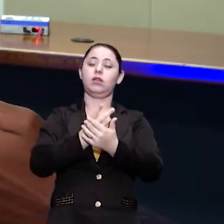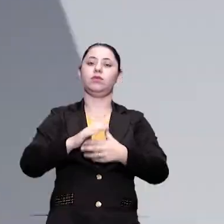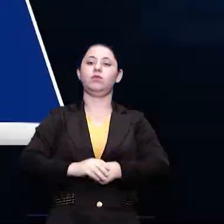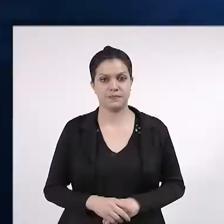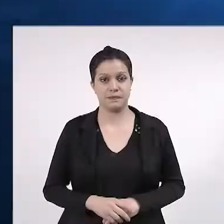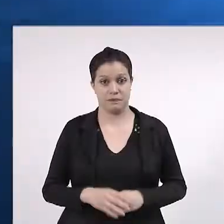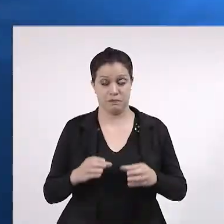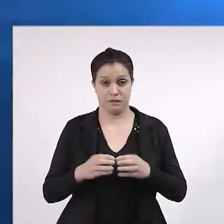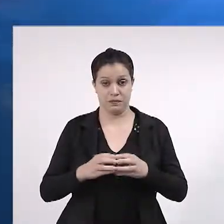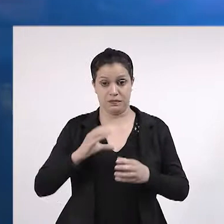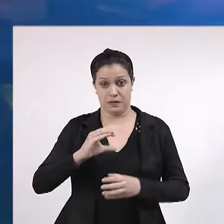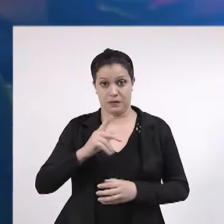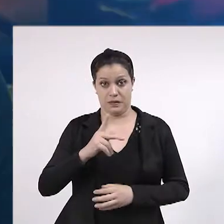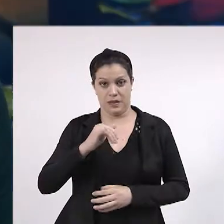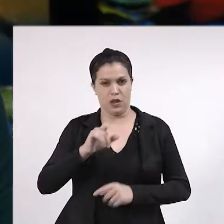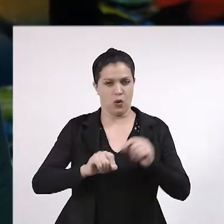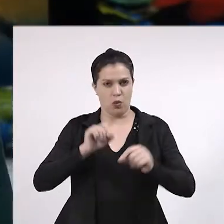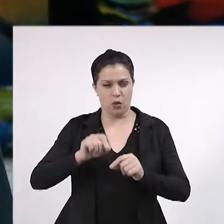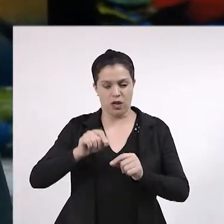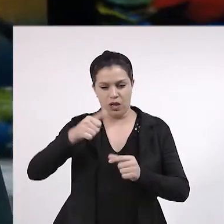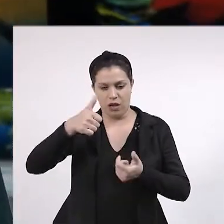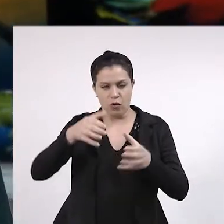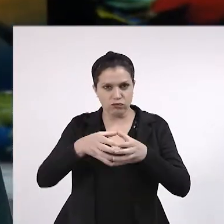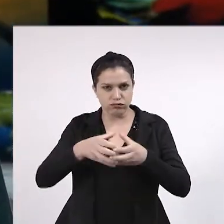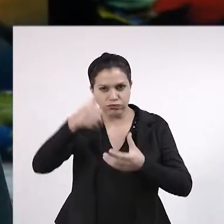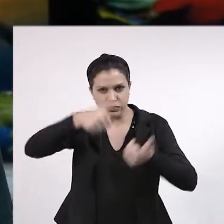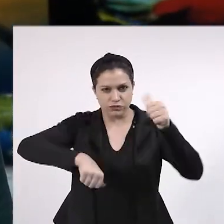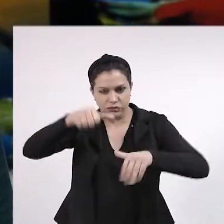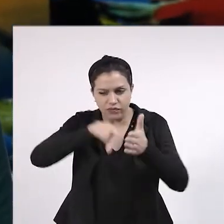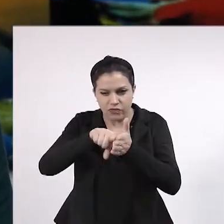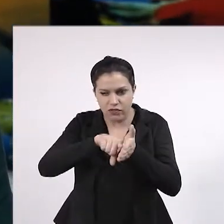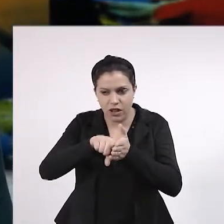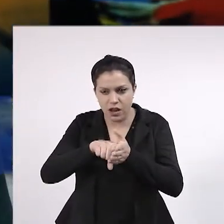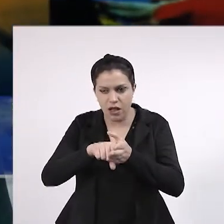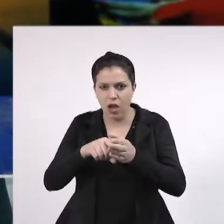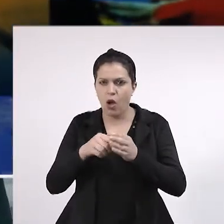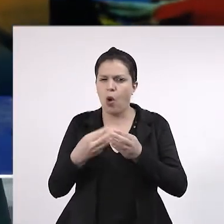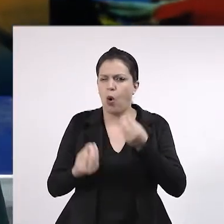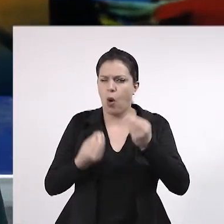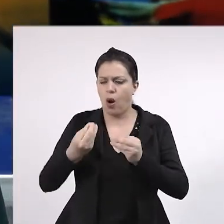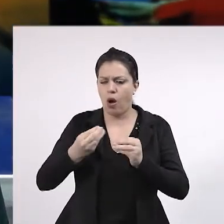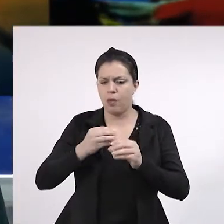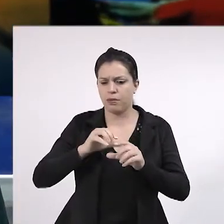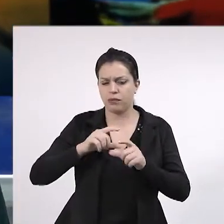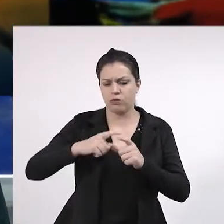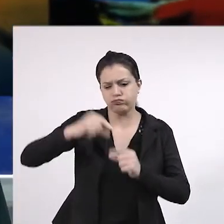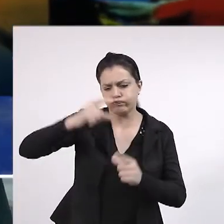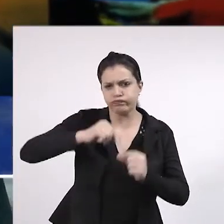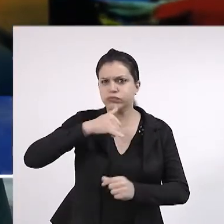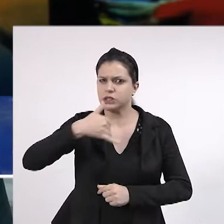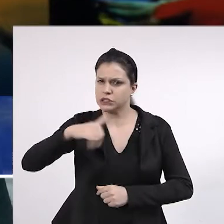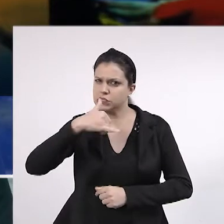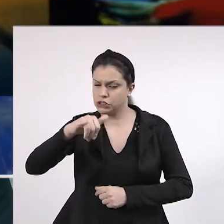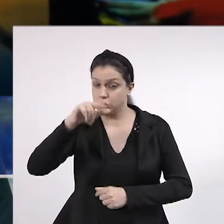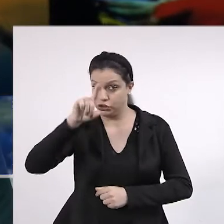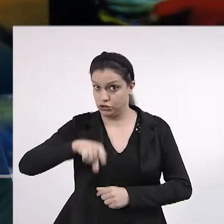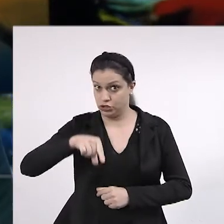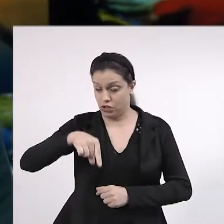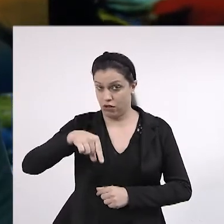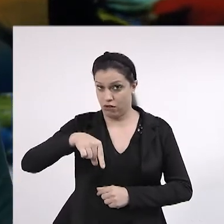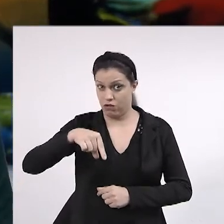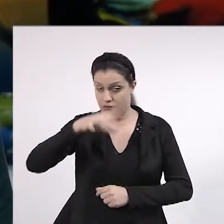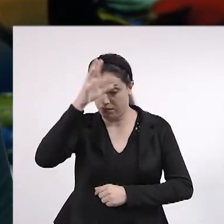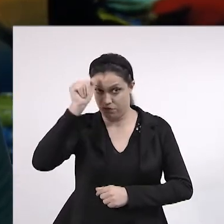interpretações. A Comissão Parlamentar de Inquérito que investiga os valores cobrados pela energia elétrica em Mato Grosso do Sul decidiu hoje,